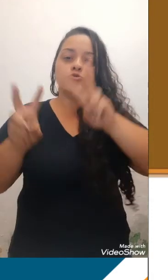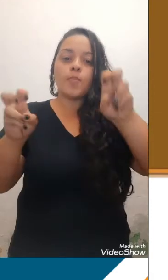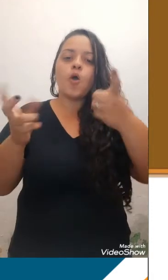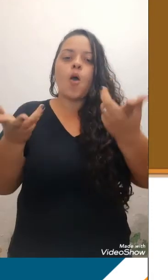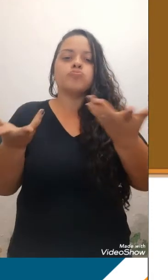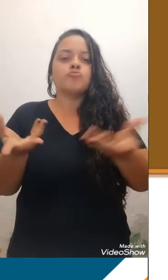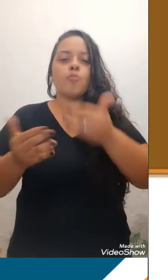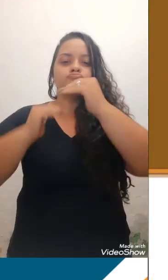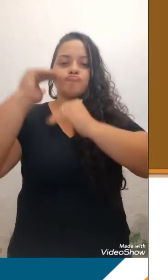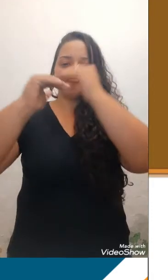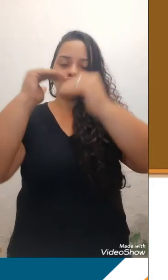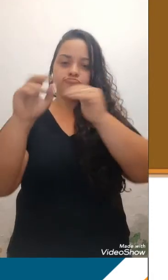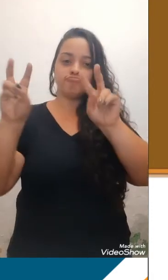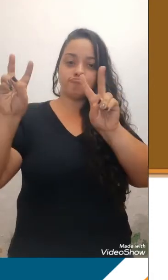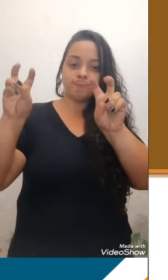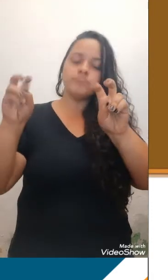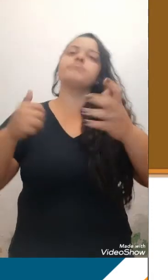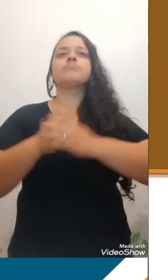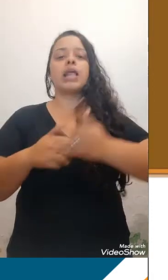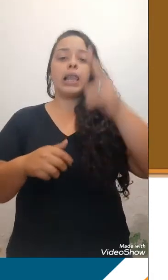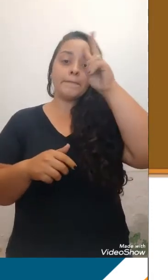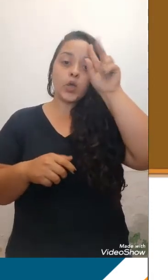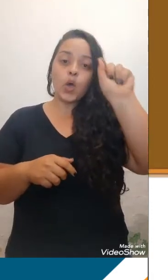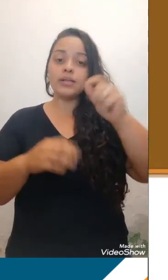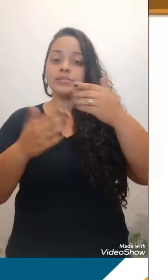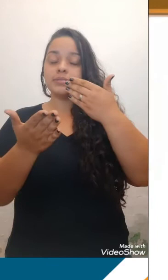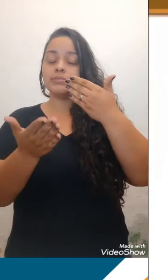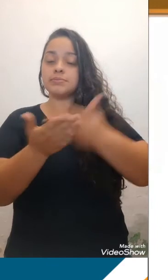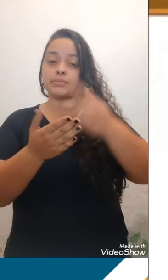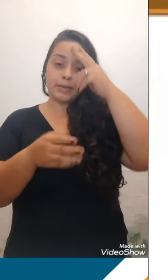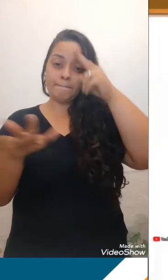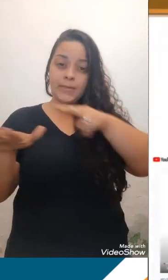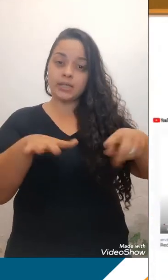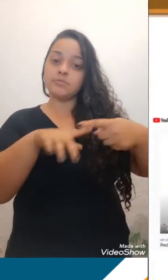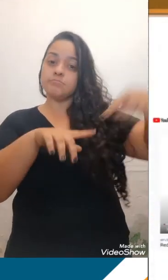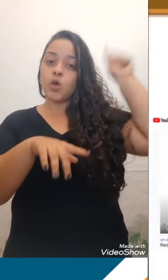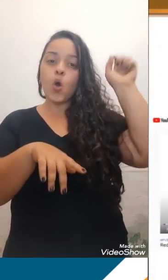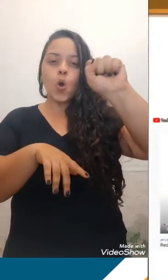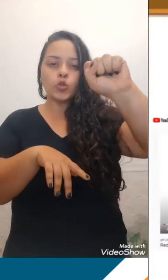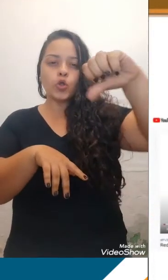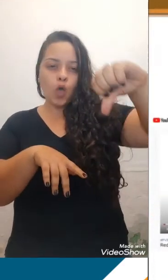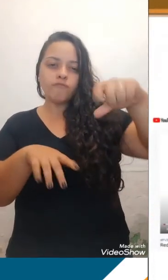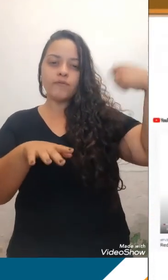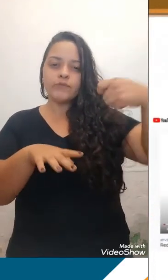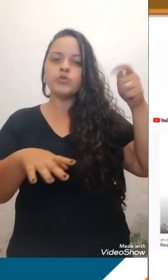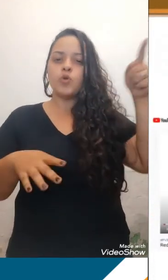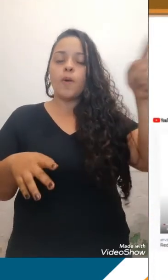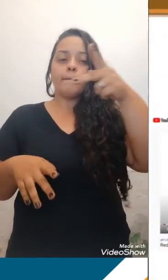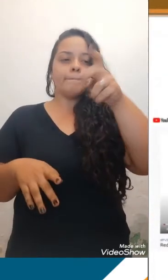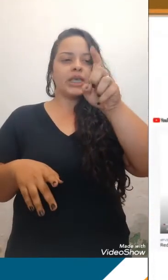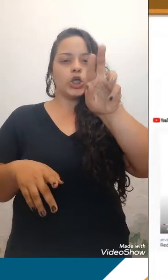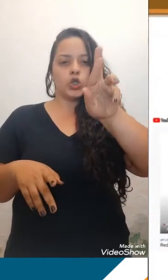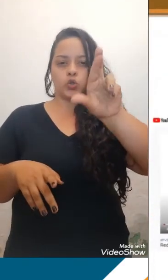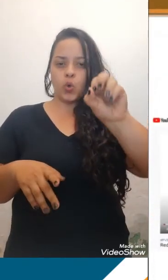é sobre a construção do parágrafo de desenvolvimento. Lembrando que na semana 8 e na semana 9, o mediador Pedro se